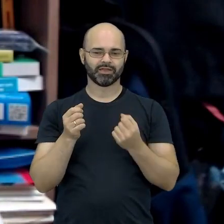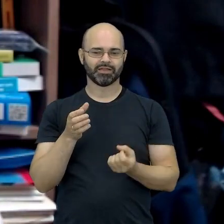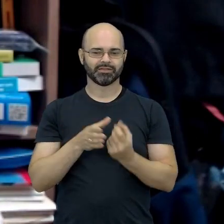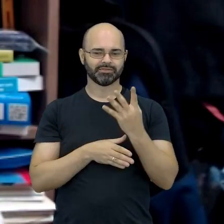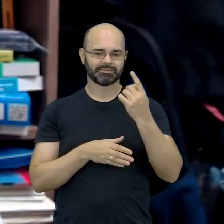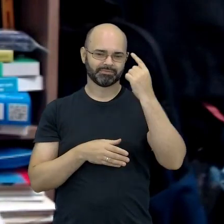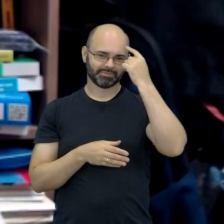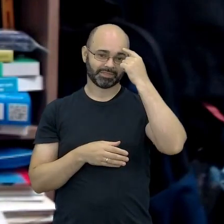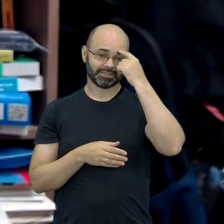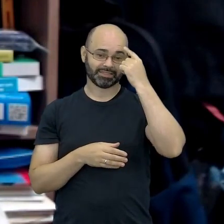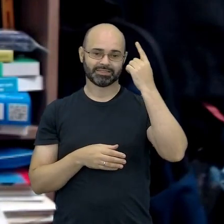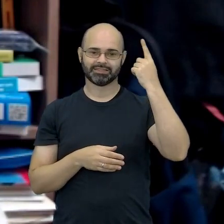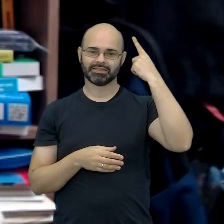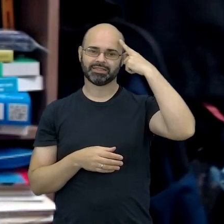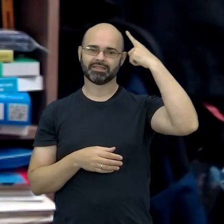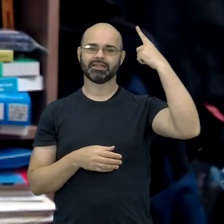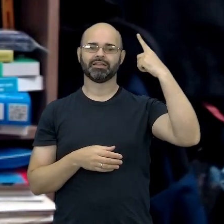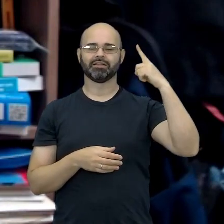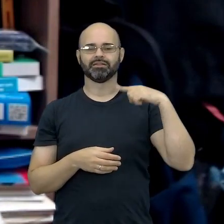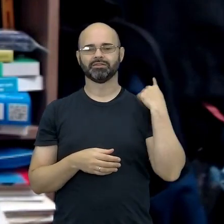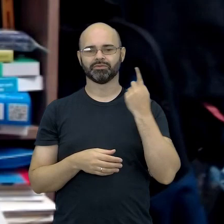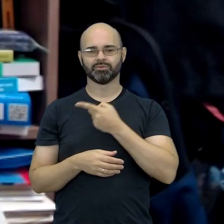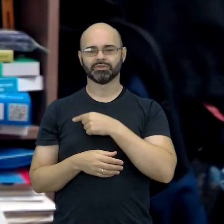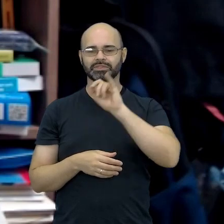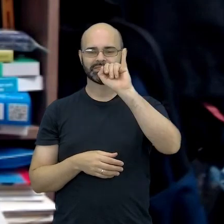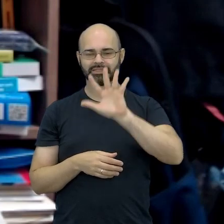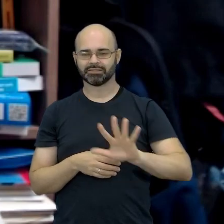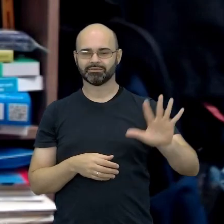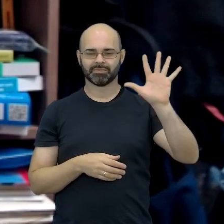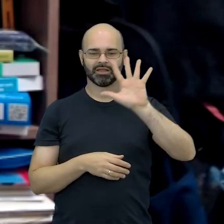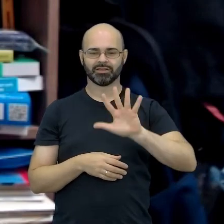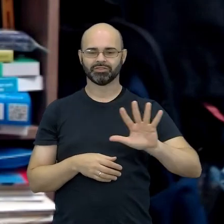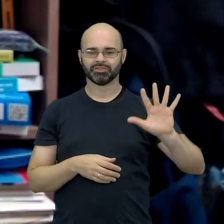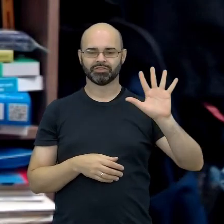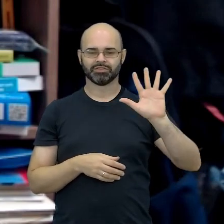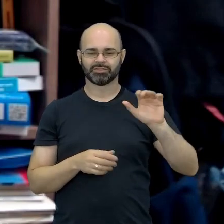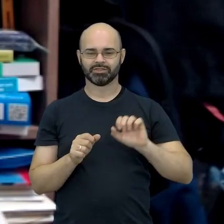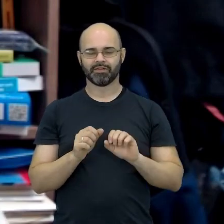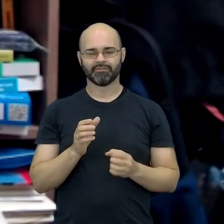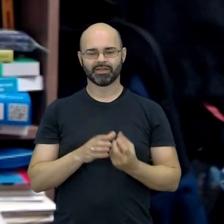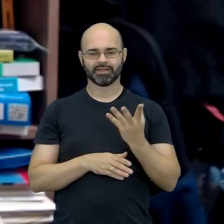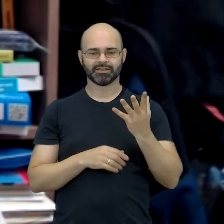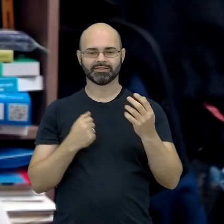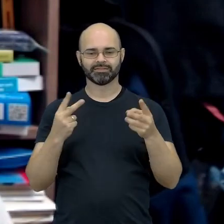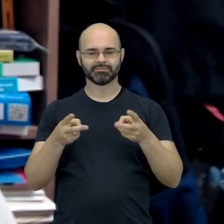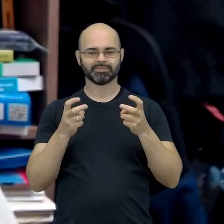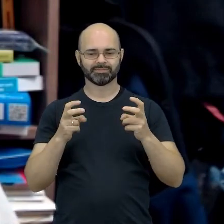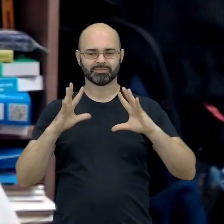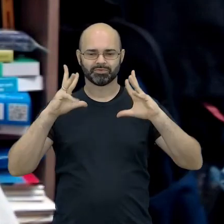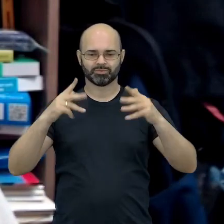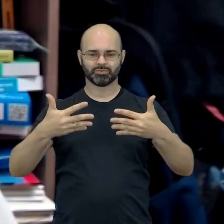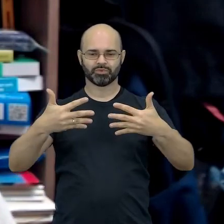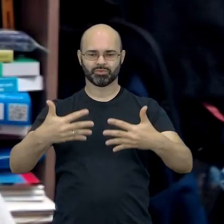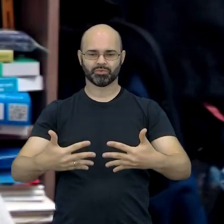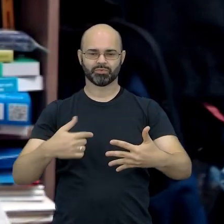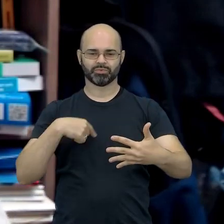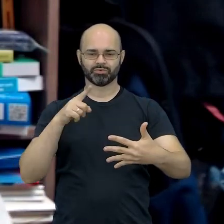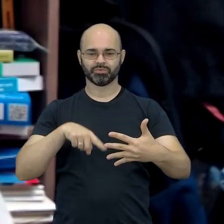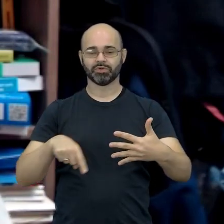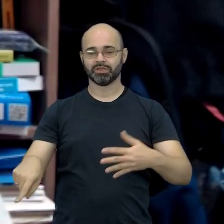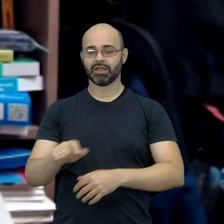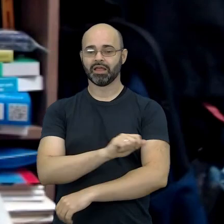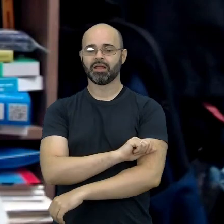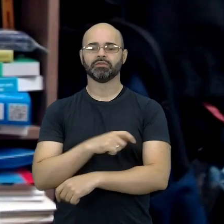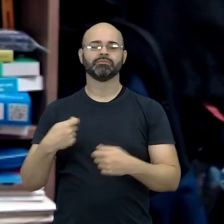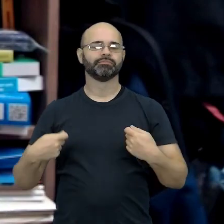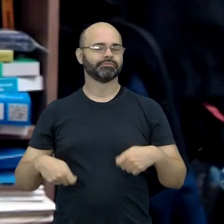pensamento lá das ideias, e aí a gente forma uma imagem para ter a percepção lá do todo, né? E o nosso estudante